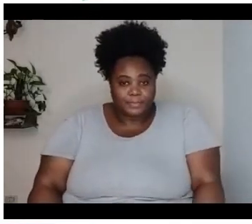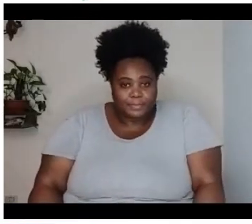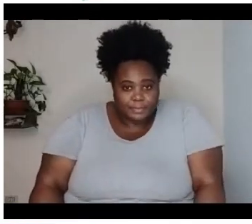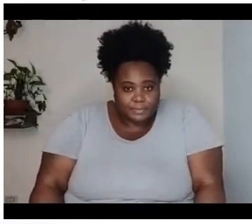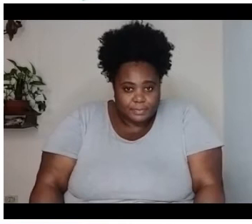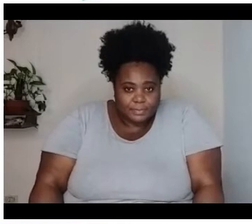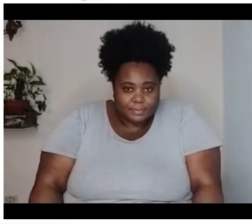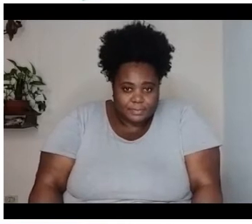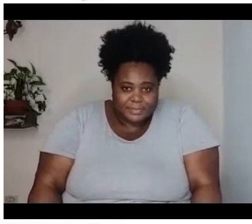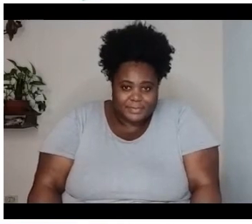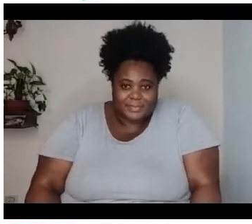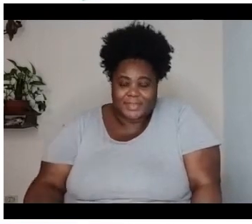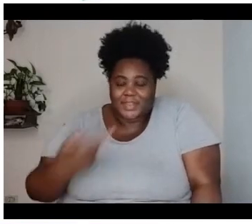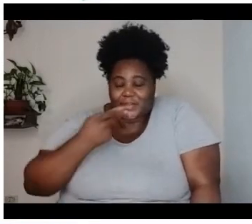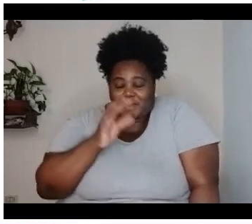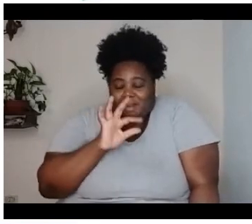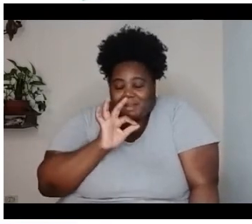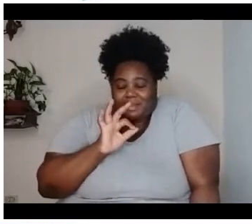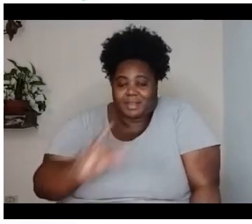Sem fôlego.